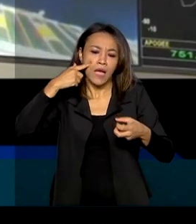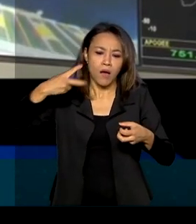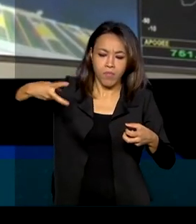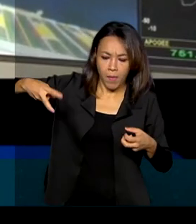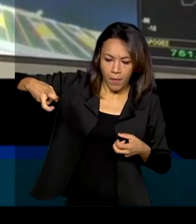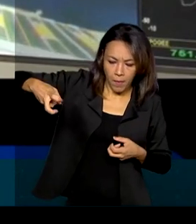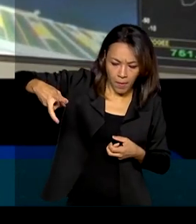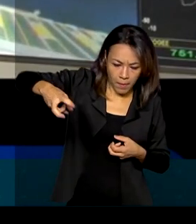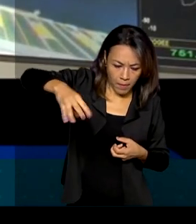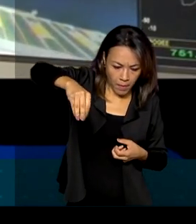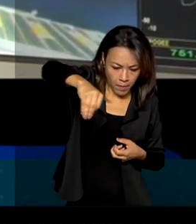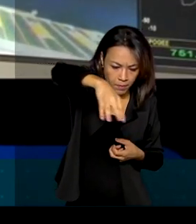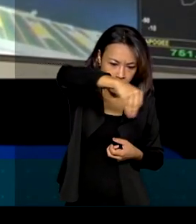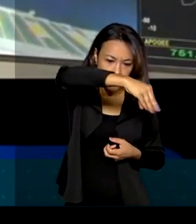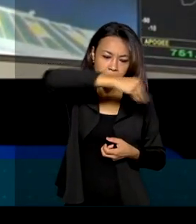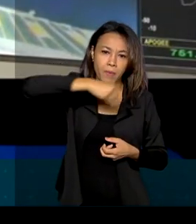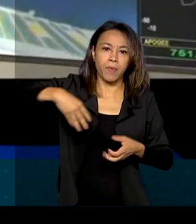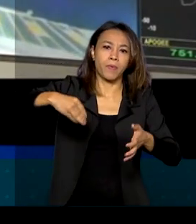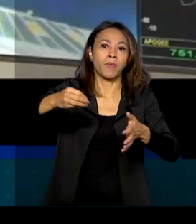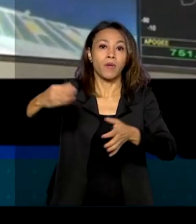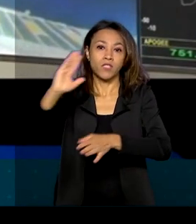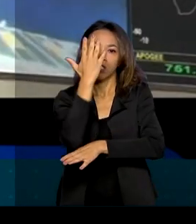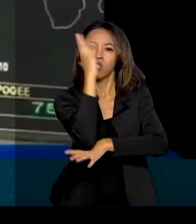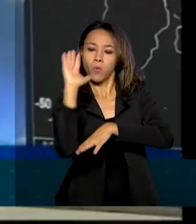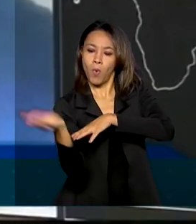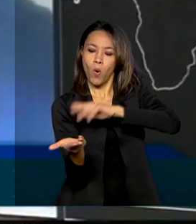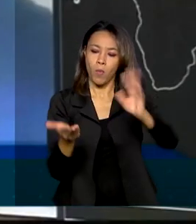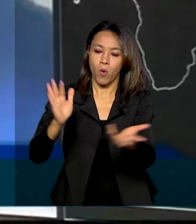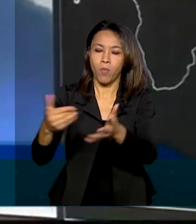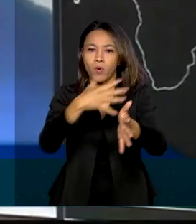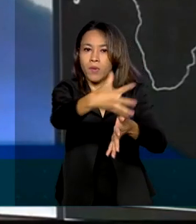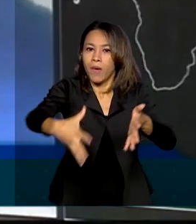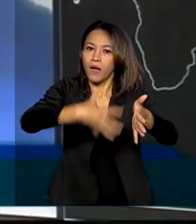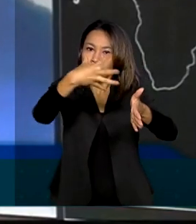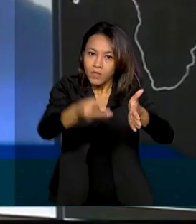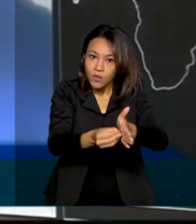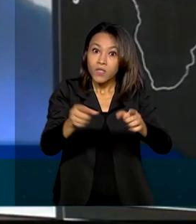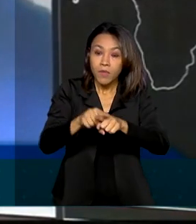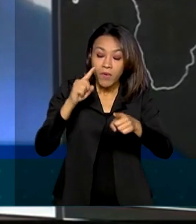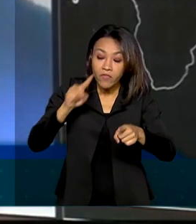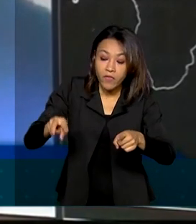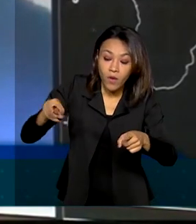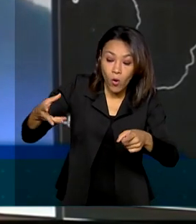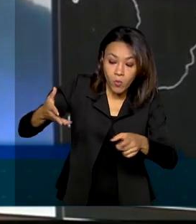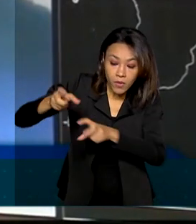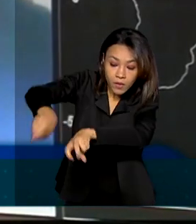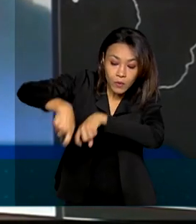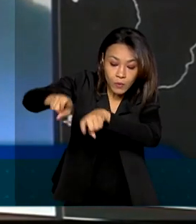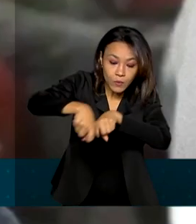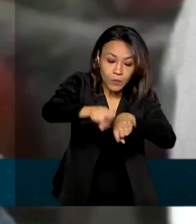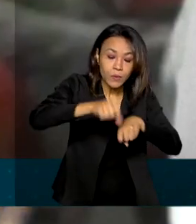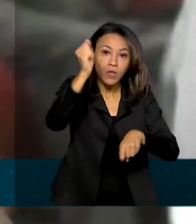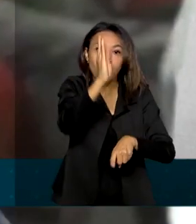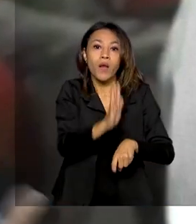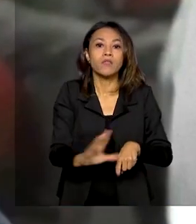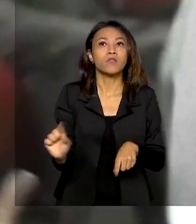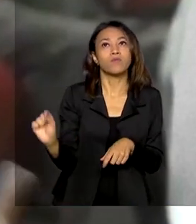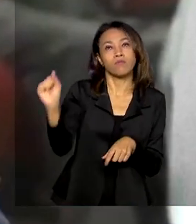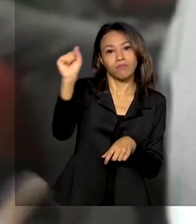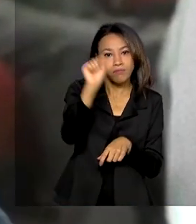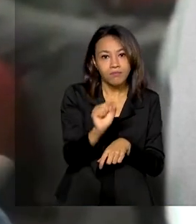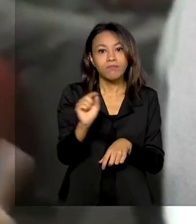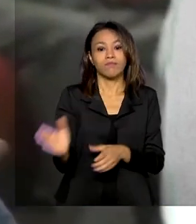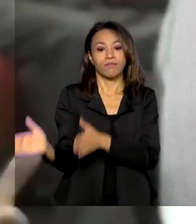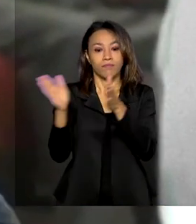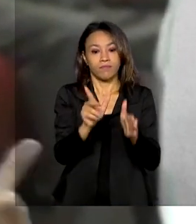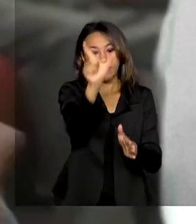desmatamento da região amazônica, além de acompanhar o desenvolvimento da agricultura em todo o território nacional. O ministro da